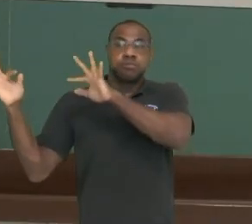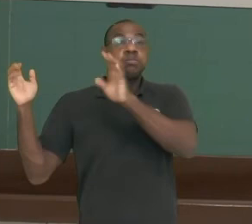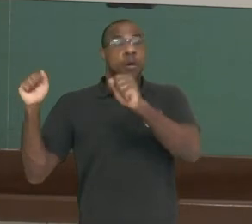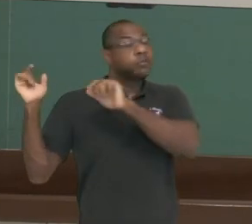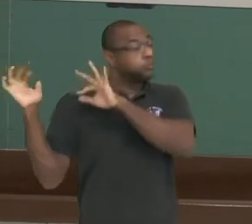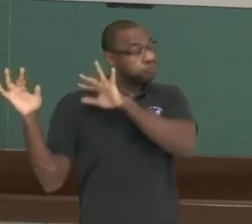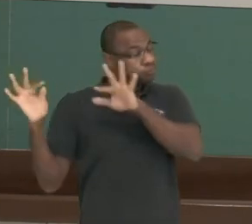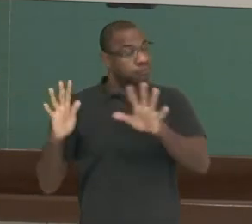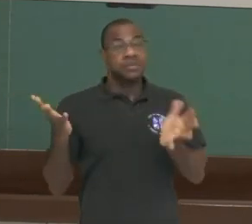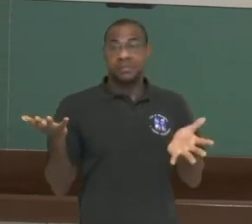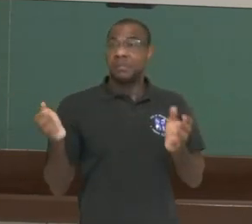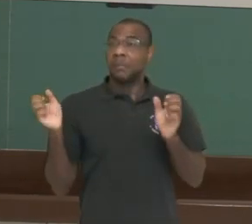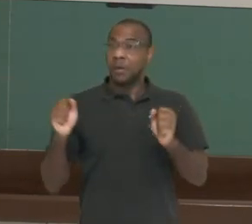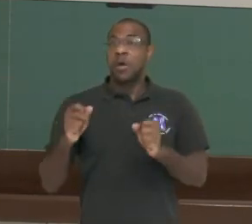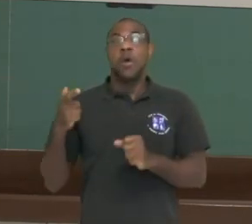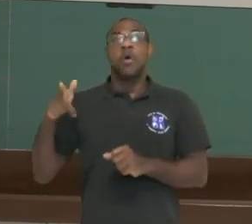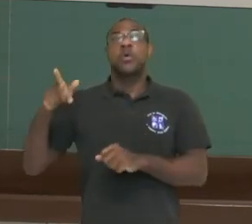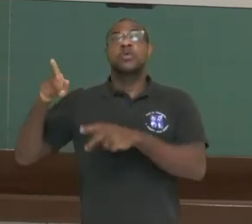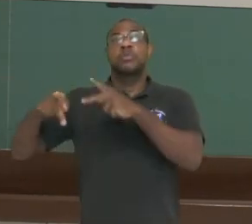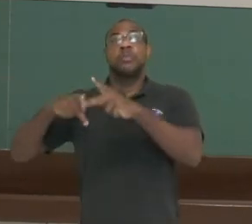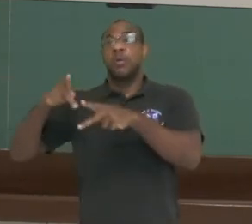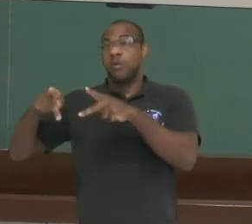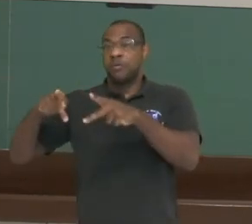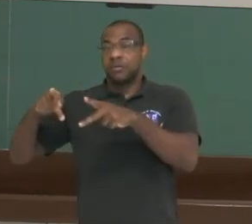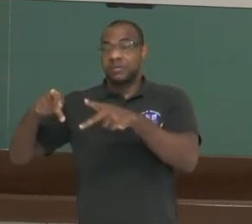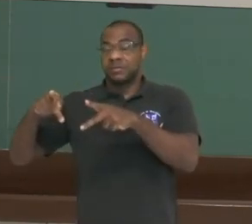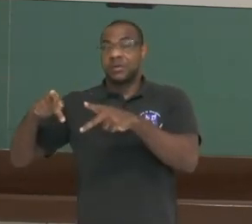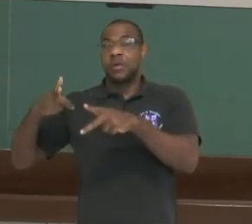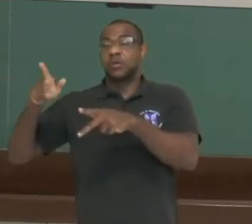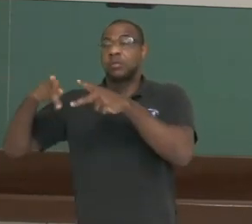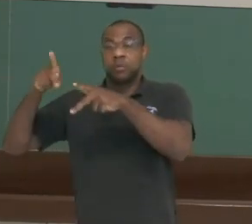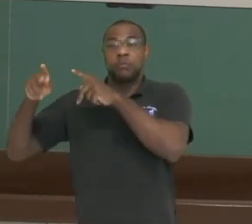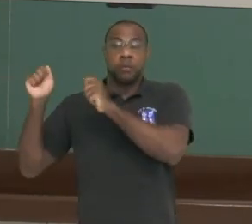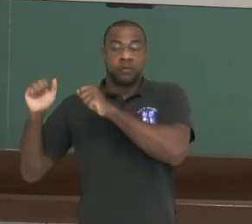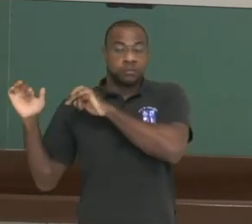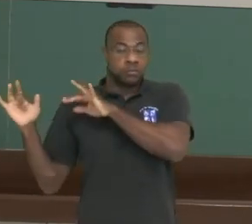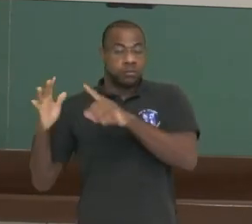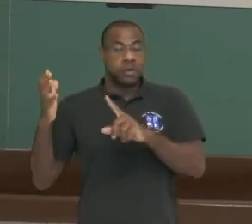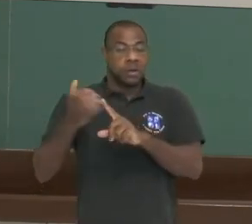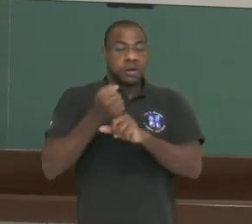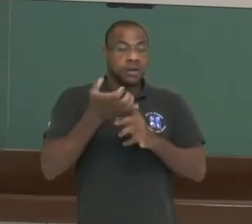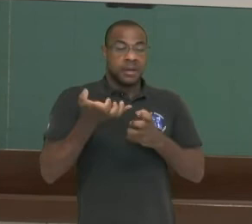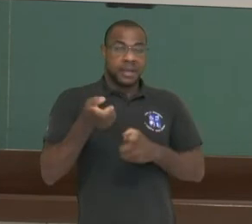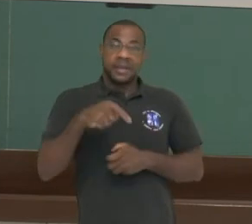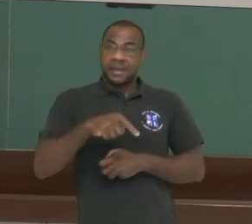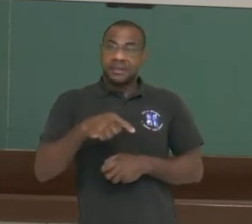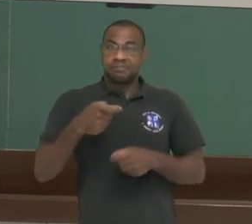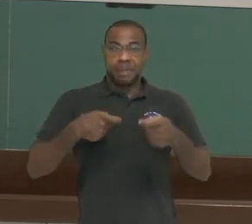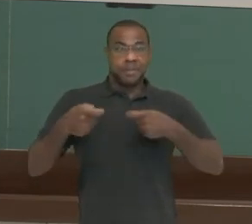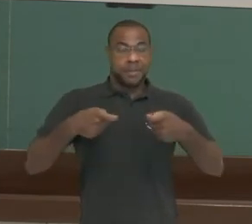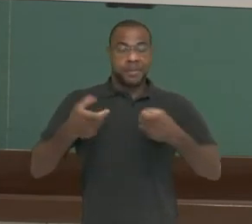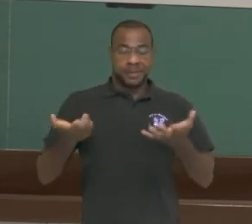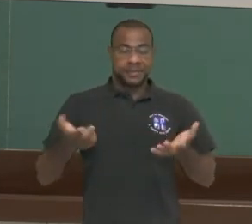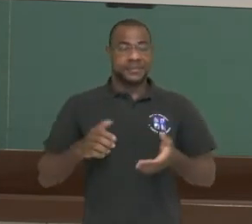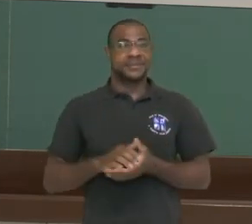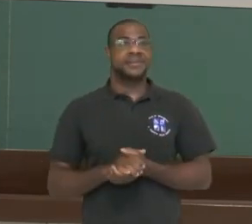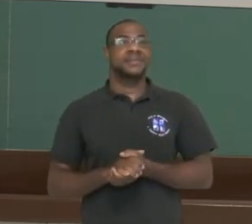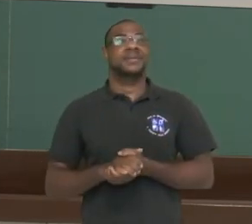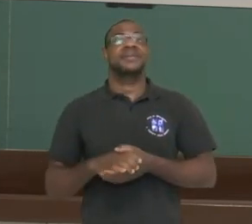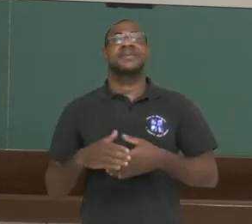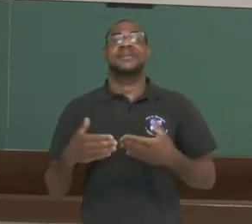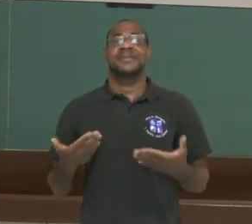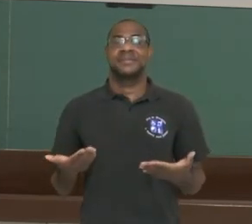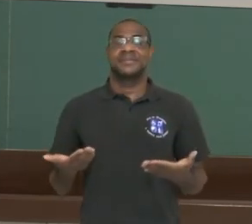povo huno, né? Marcou bobeira, tem um povo mesopotâmico aqui tentando atacar na região enfim,